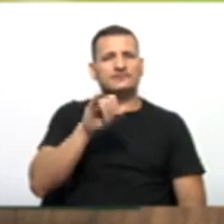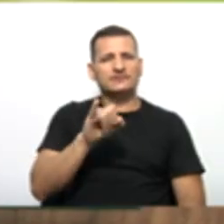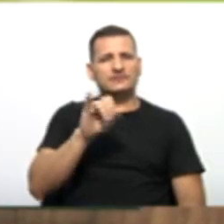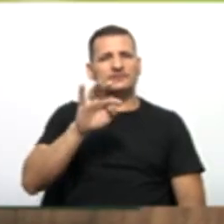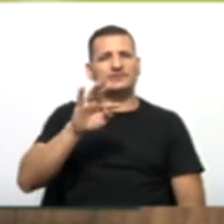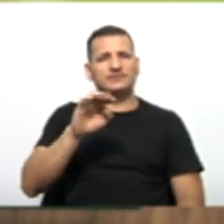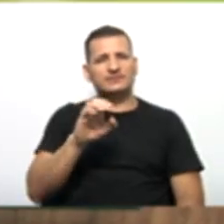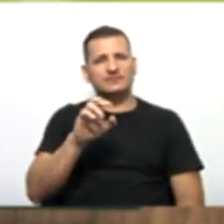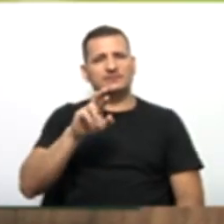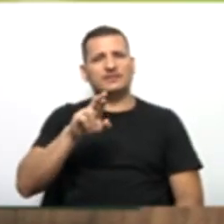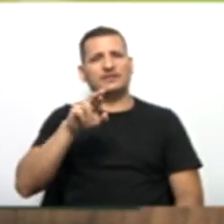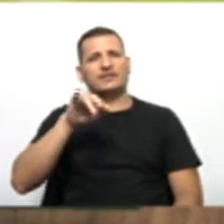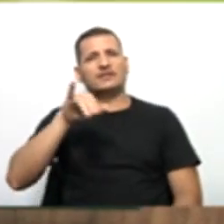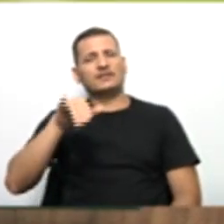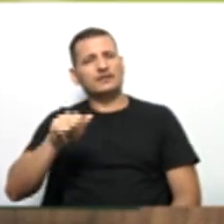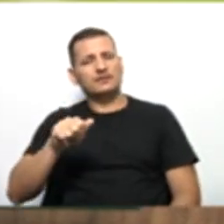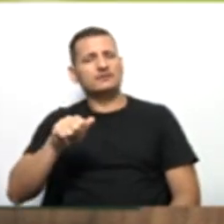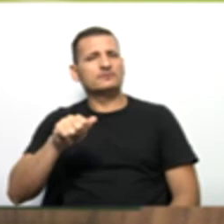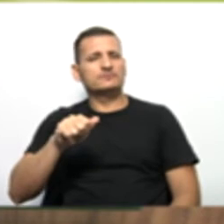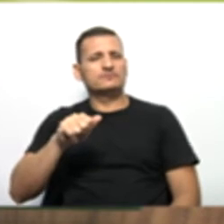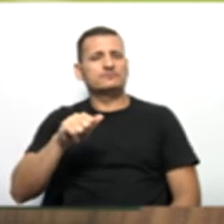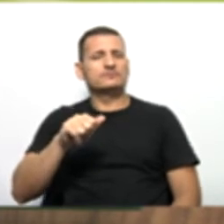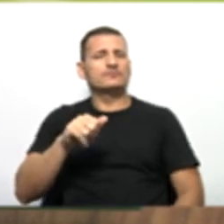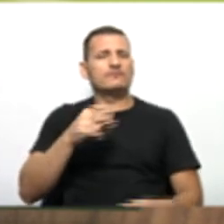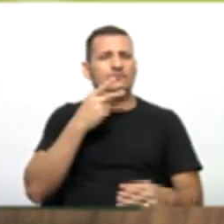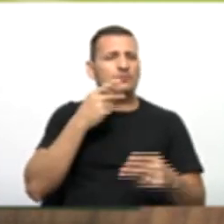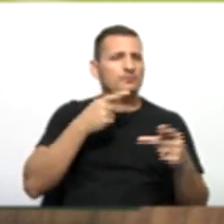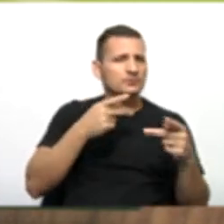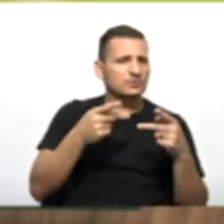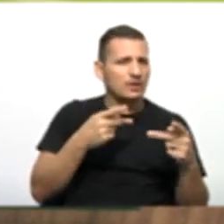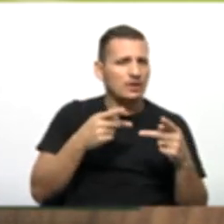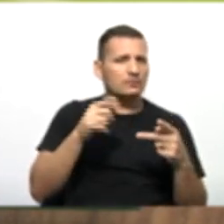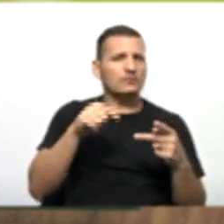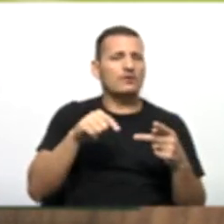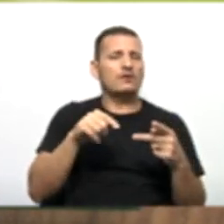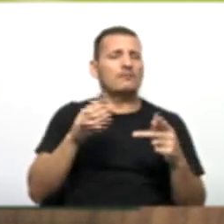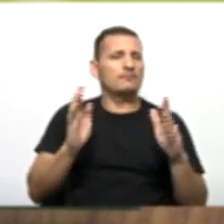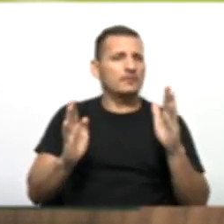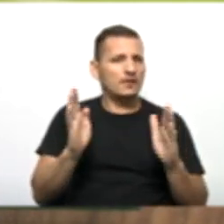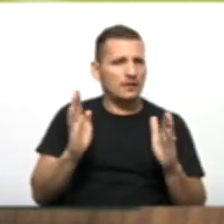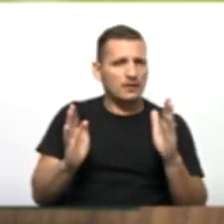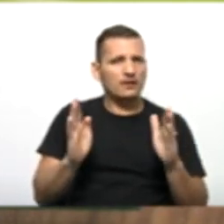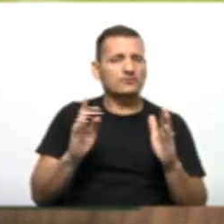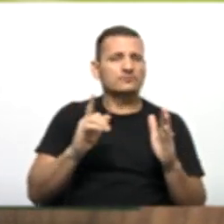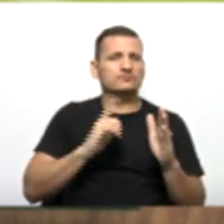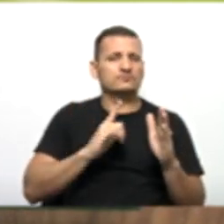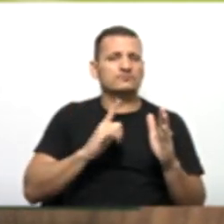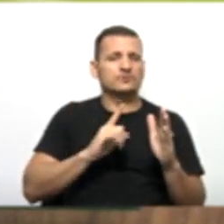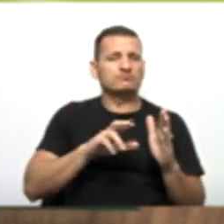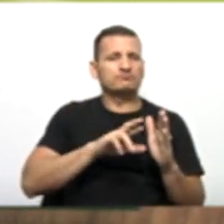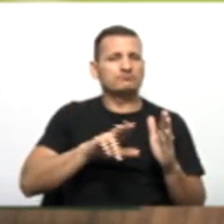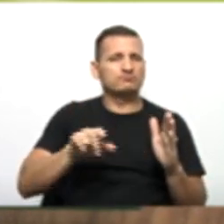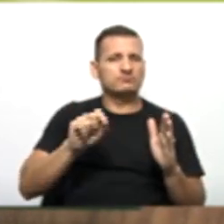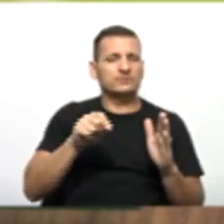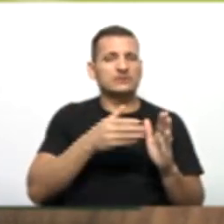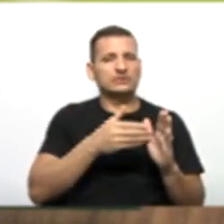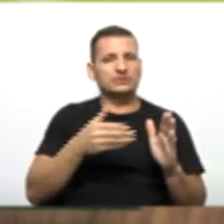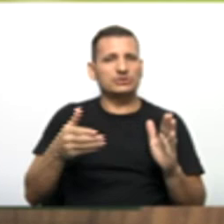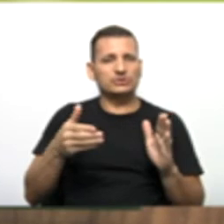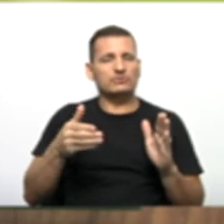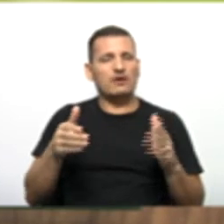um empreendimento não repetitivo, ou seja, temporário, composto por uma sequência de eventos com início e